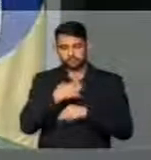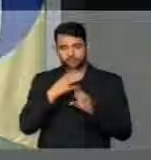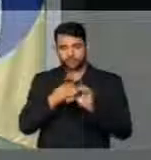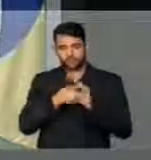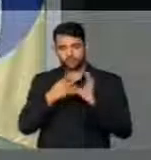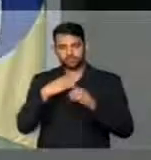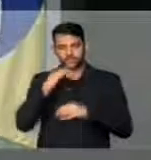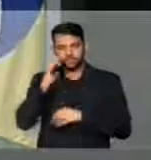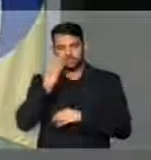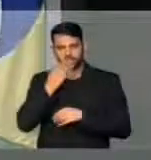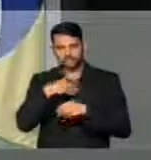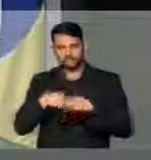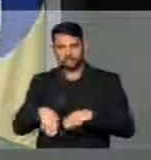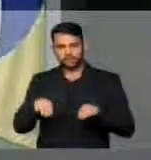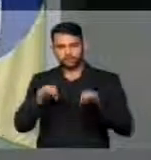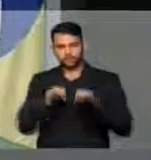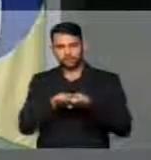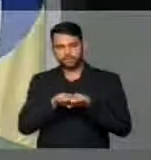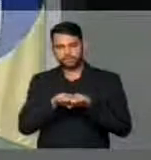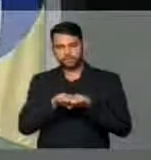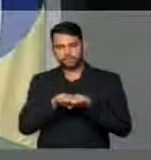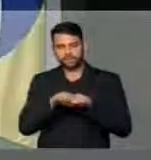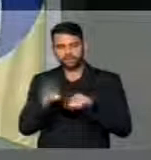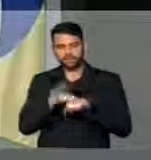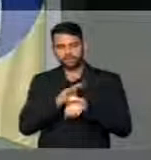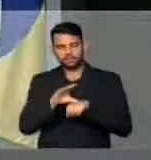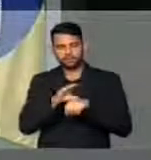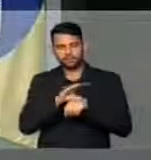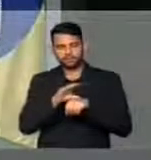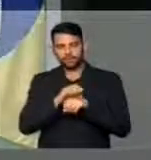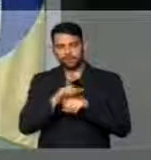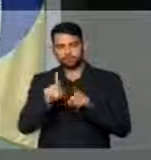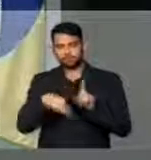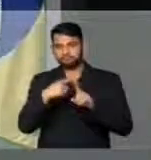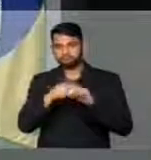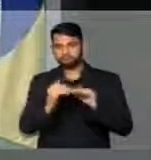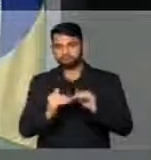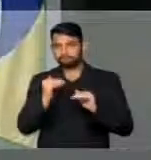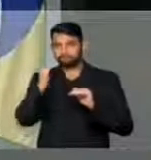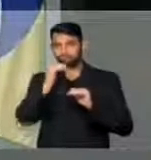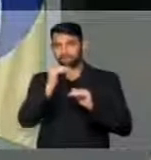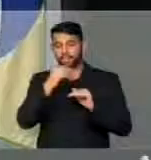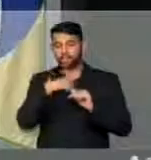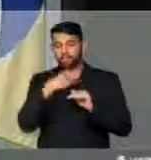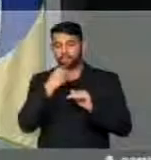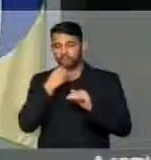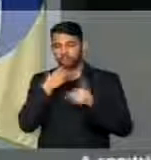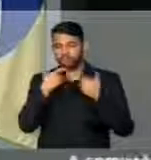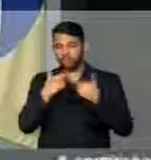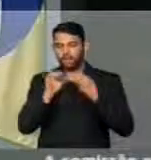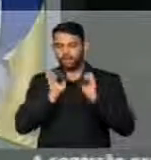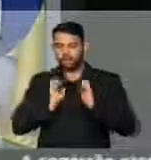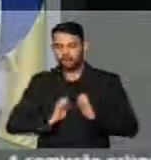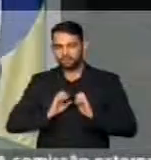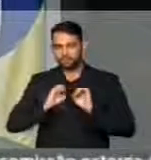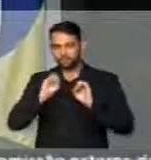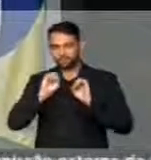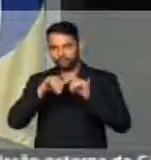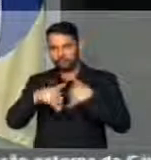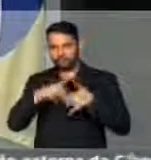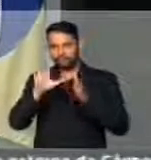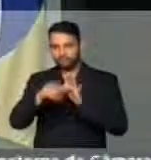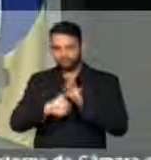deixe de entender que a democracia e a Constituição é um bem maior, de que a luta pela ética e pelo fim da corrupção é um bem